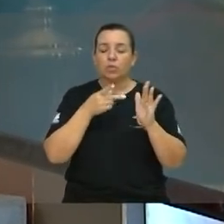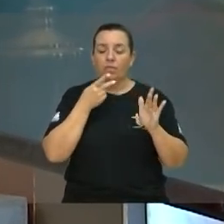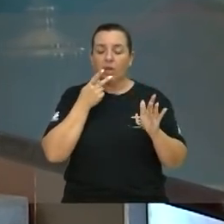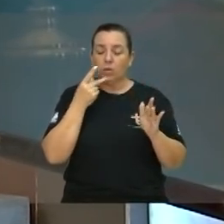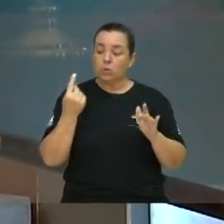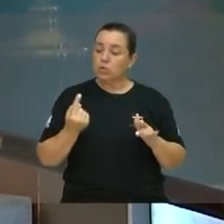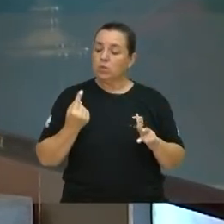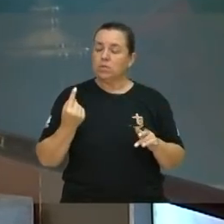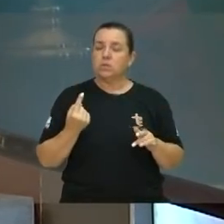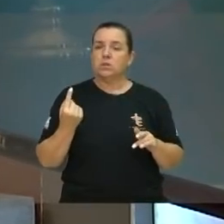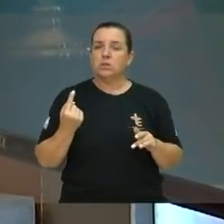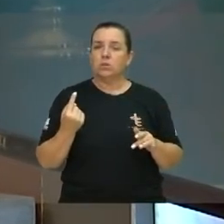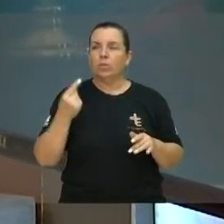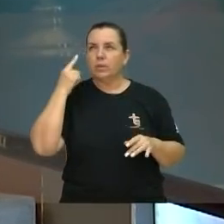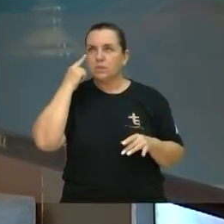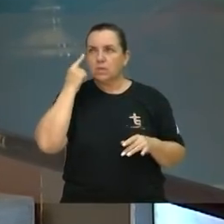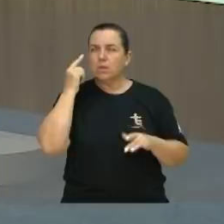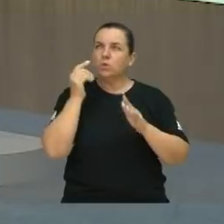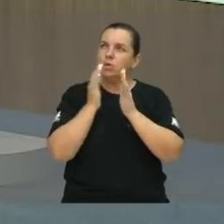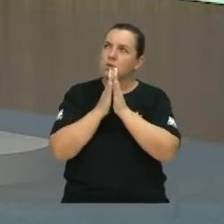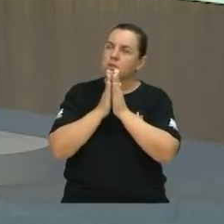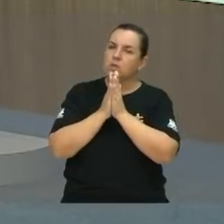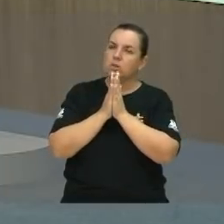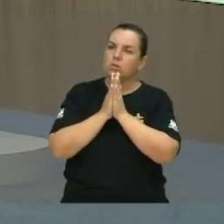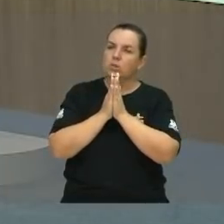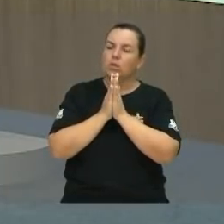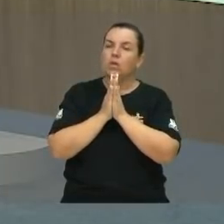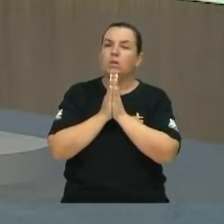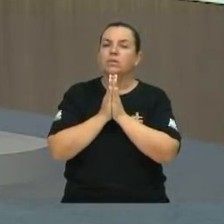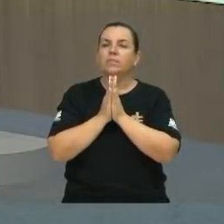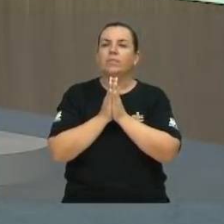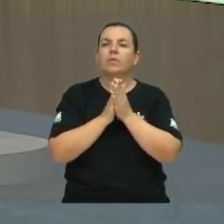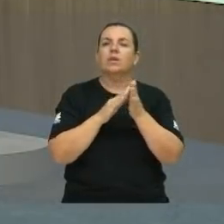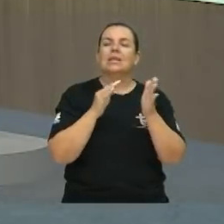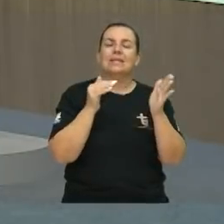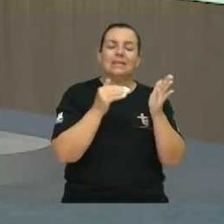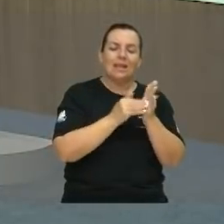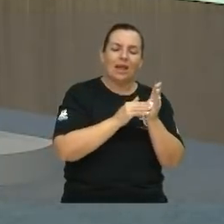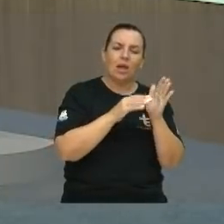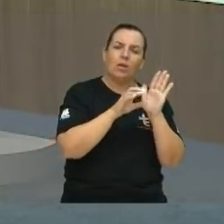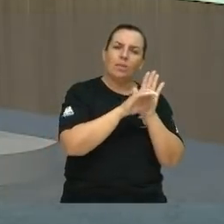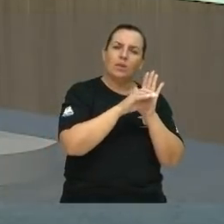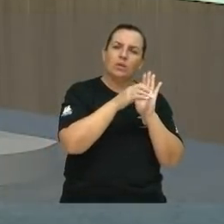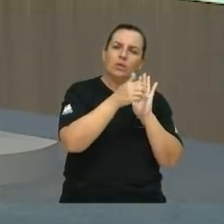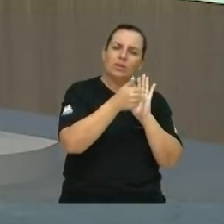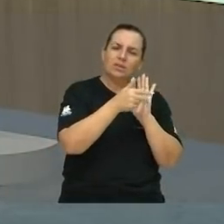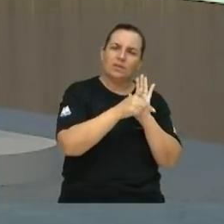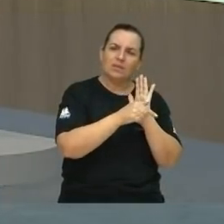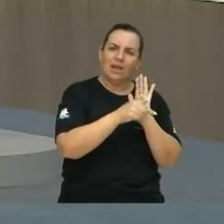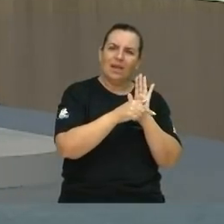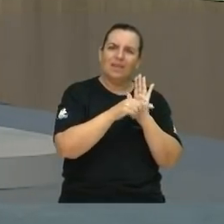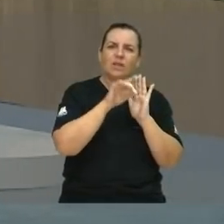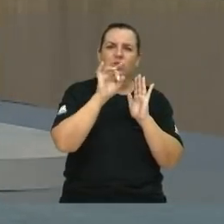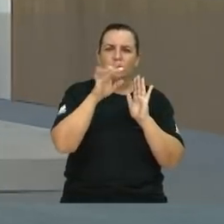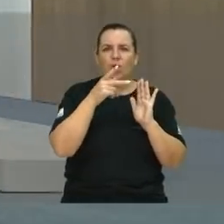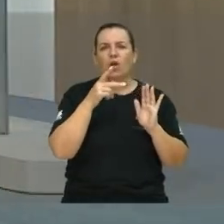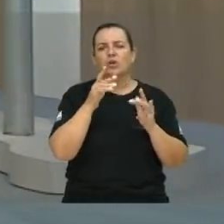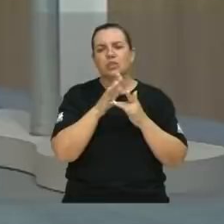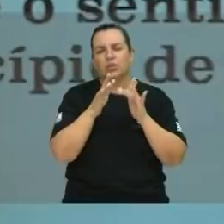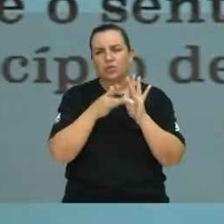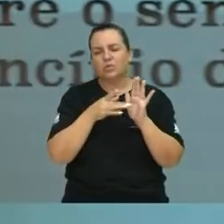até o que a final do capítulo 17 quase sempre é jesus que está a